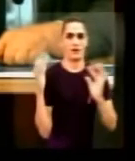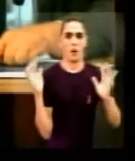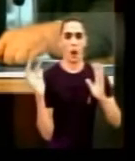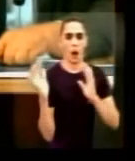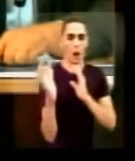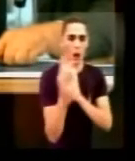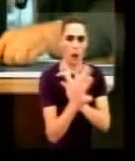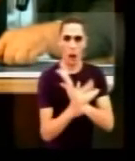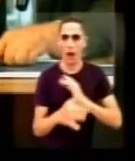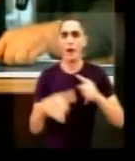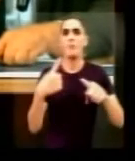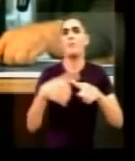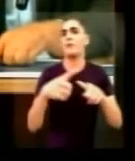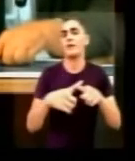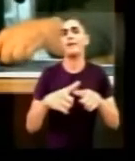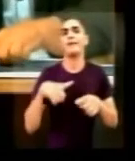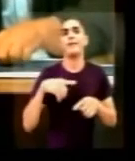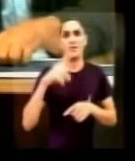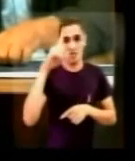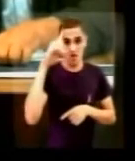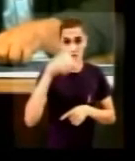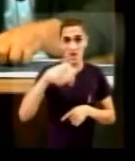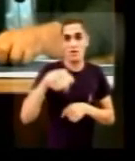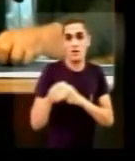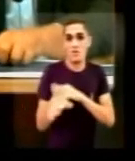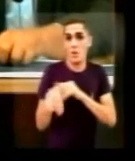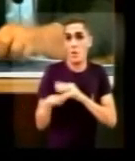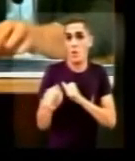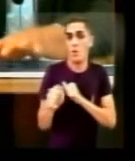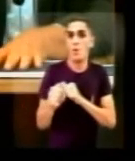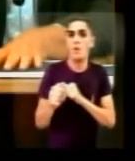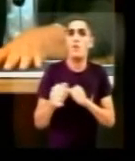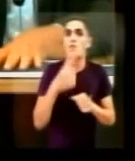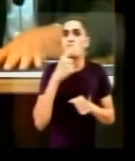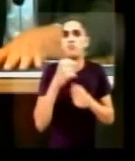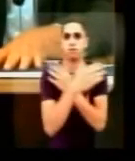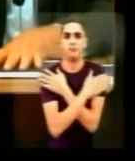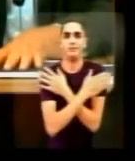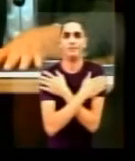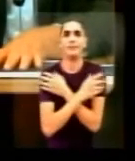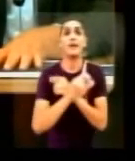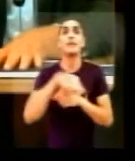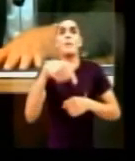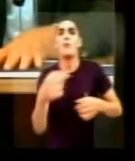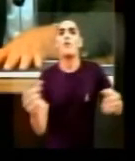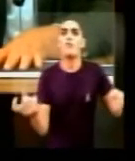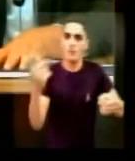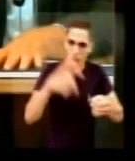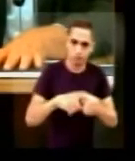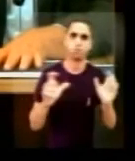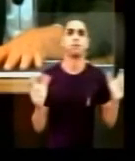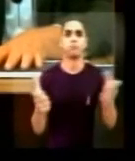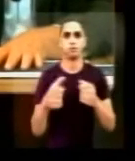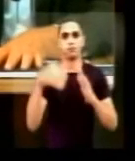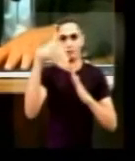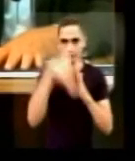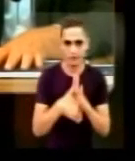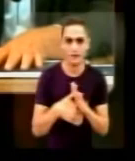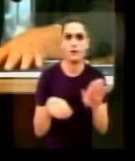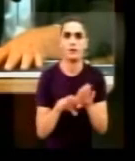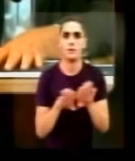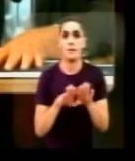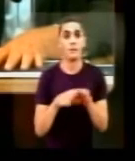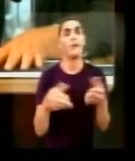setembro daquela semana, e depois voltou a cair. Aqui eu queria lembrar que nós teremos outro